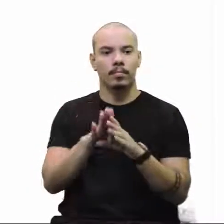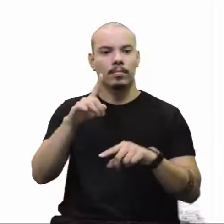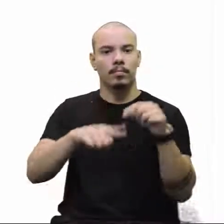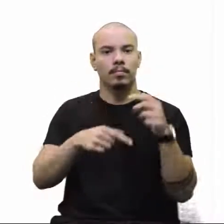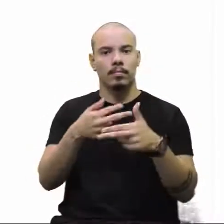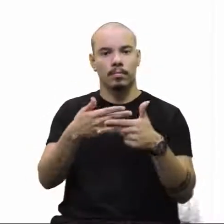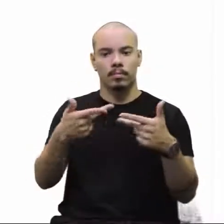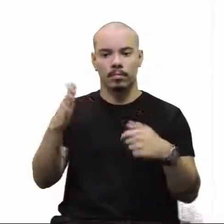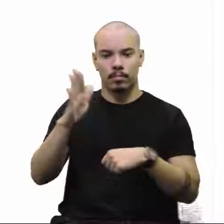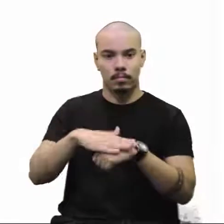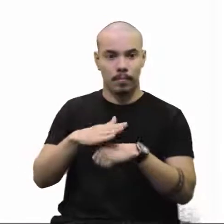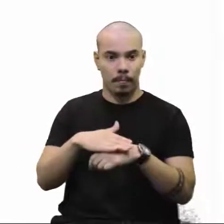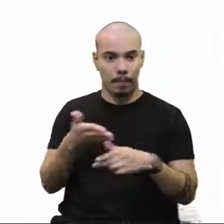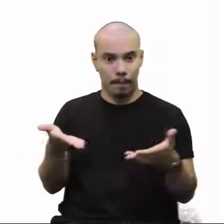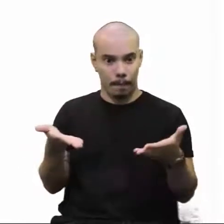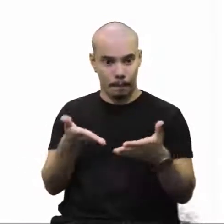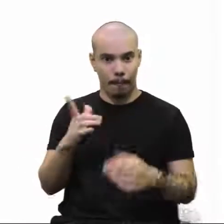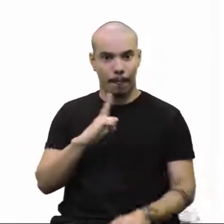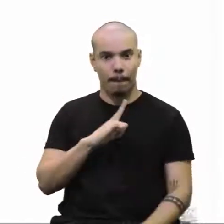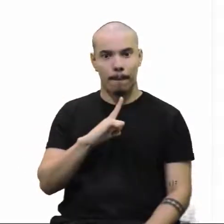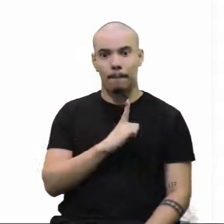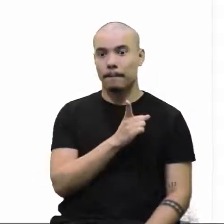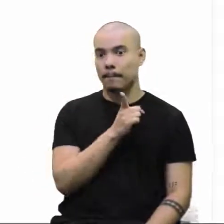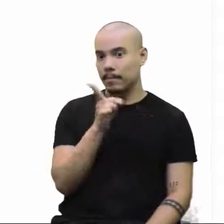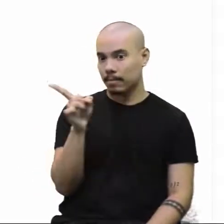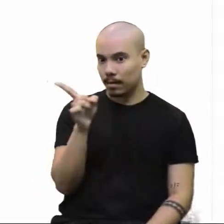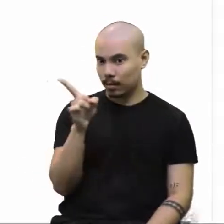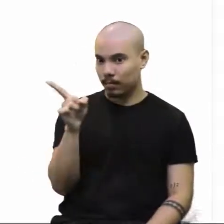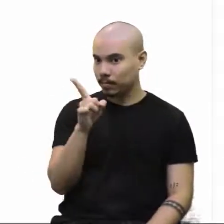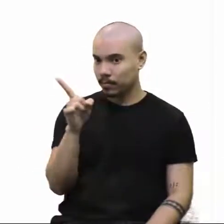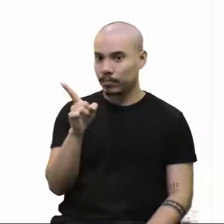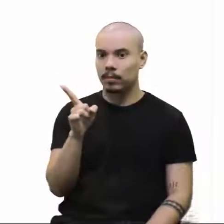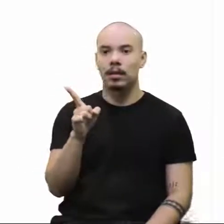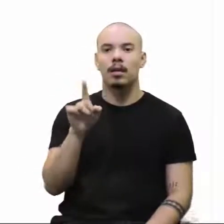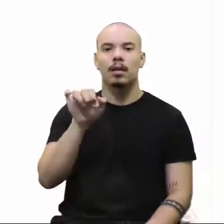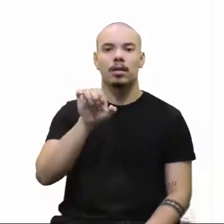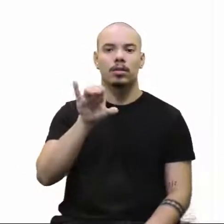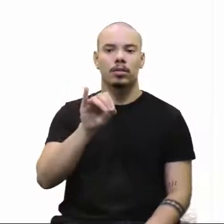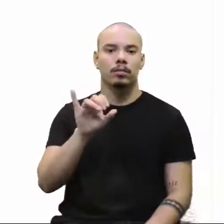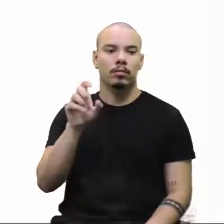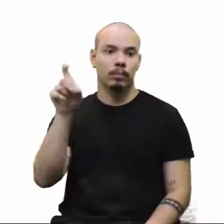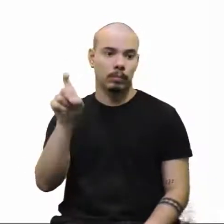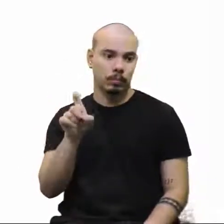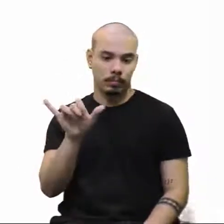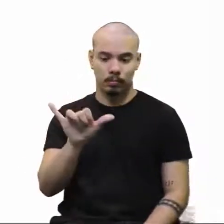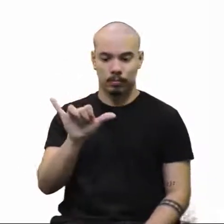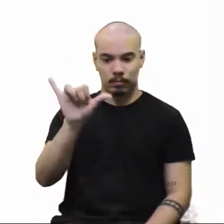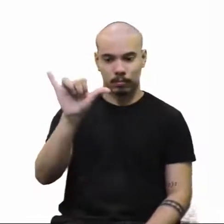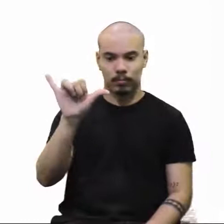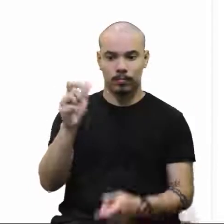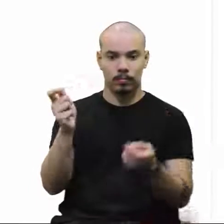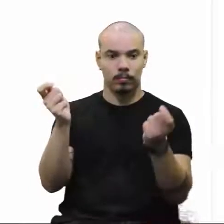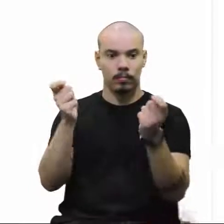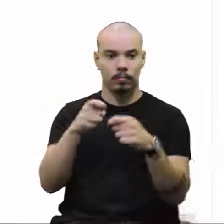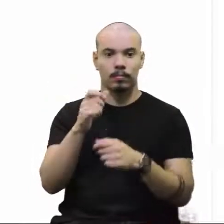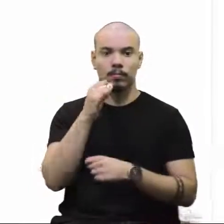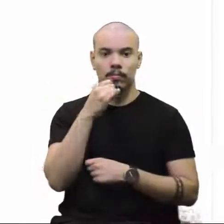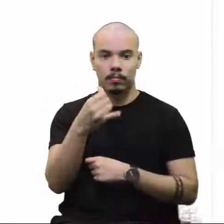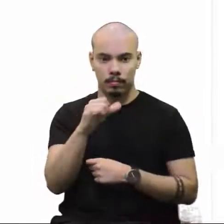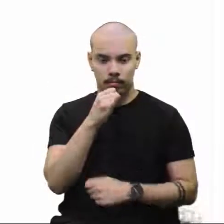elétricos atuais, um quadro móvel em torno do eixo XY, nós temos aí, é percorrido pela corrente elétrica